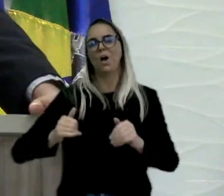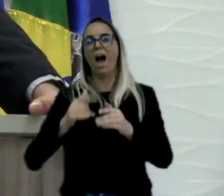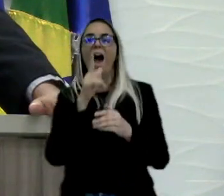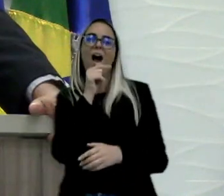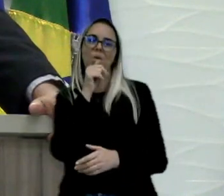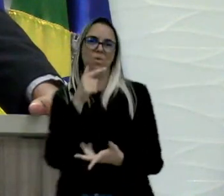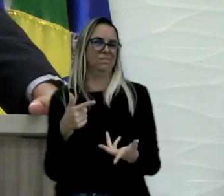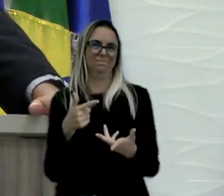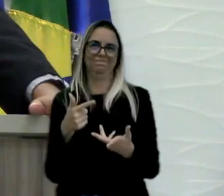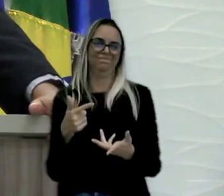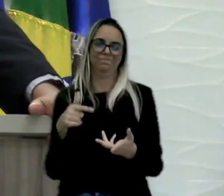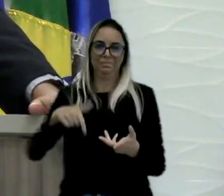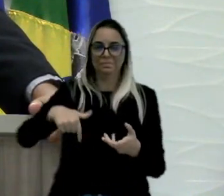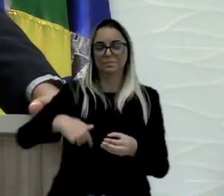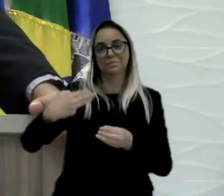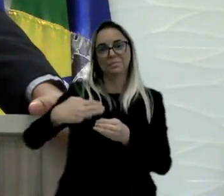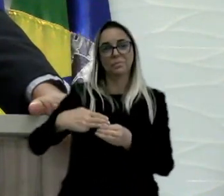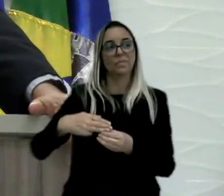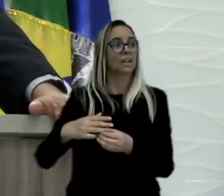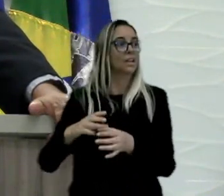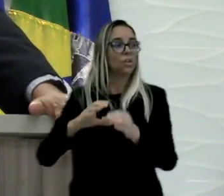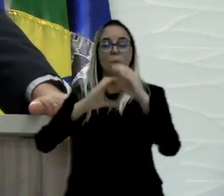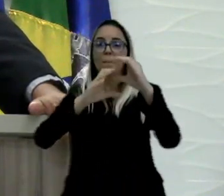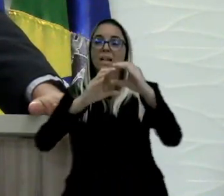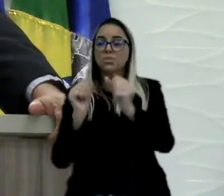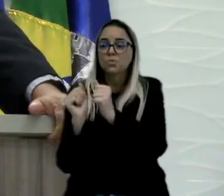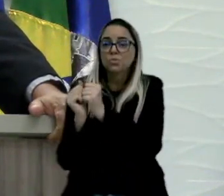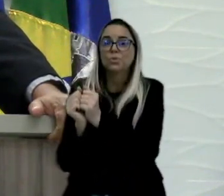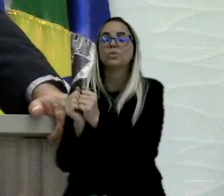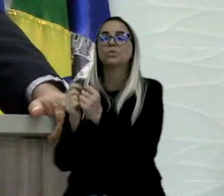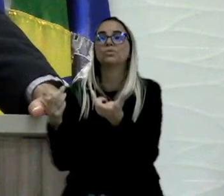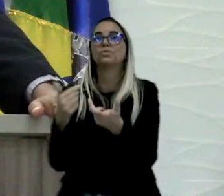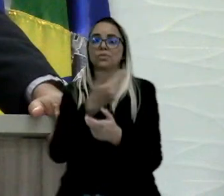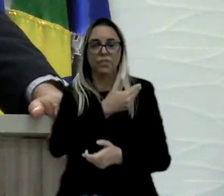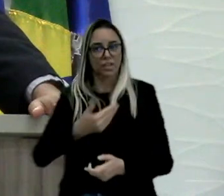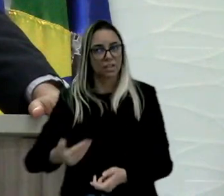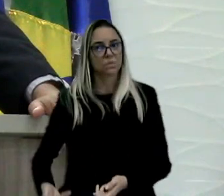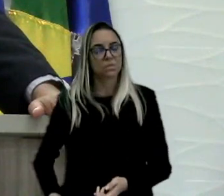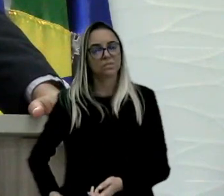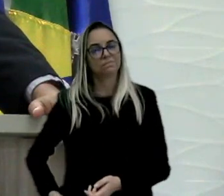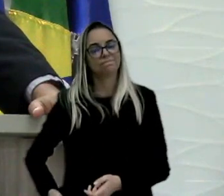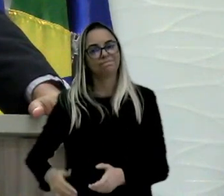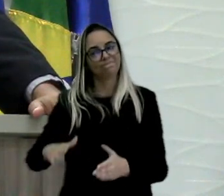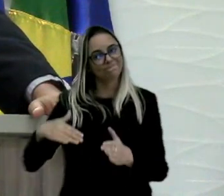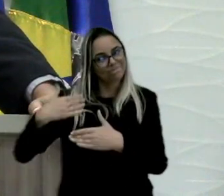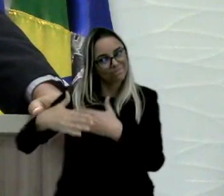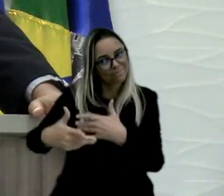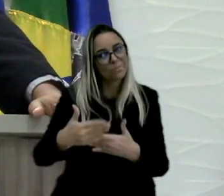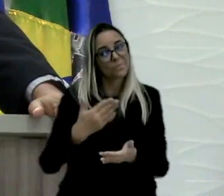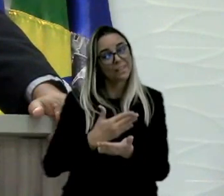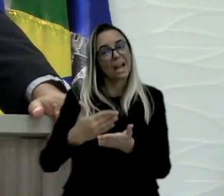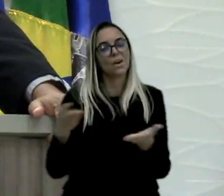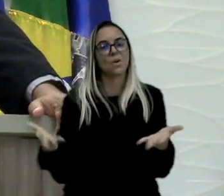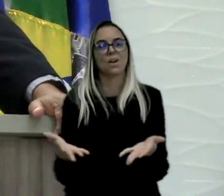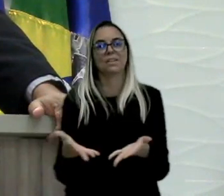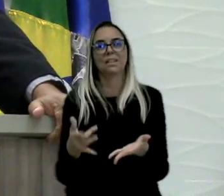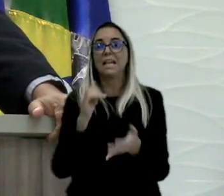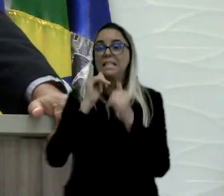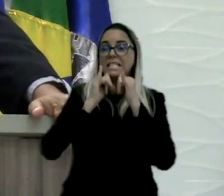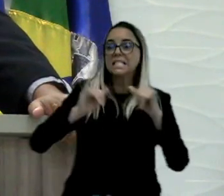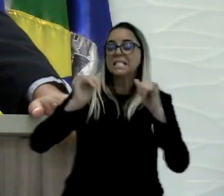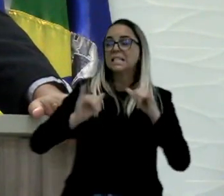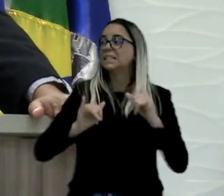Eu votei para copesa junto com a Governadora que ela entrou agora agora que ela disse que